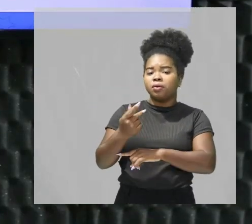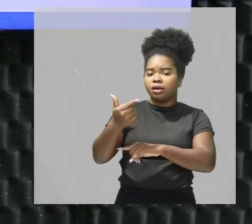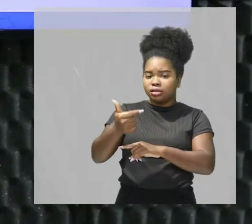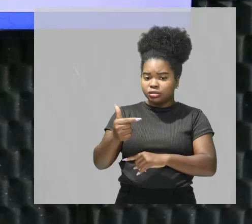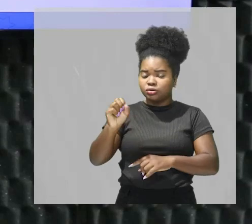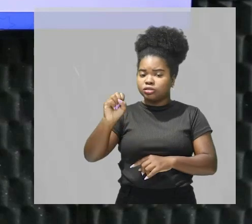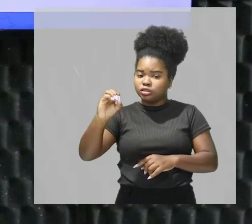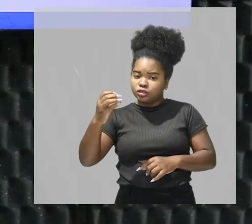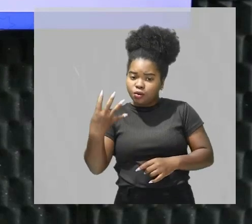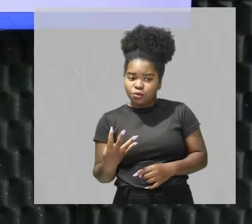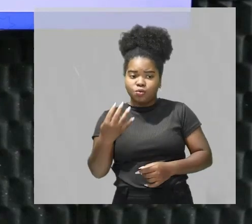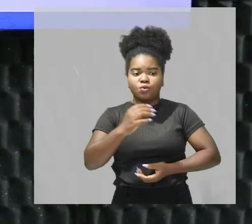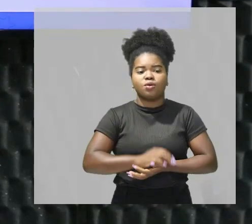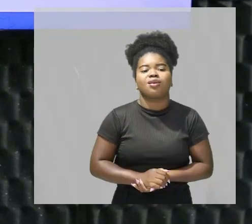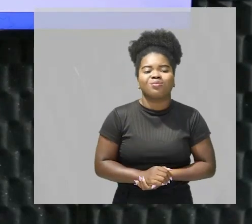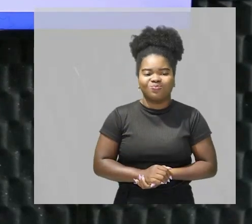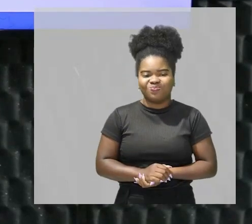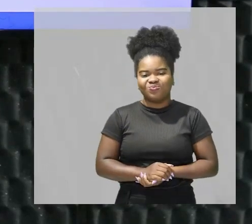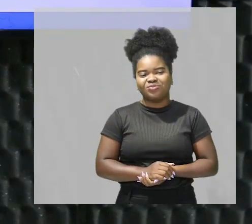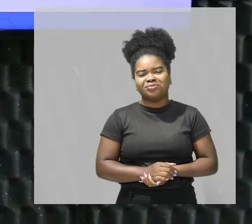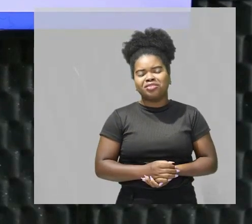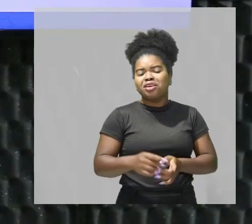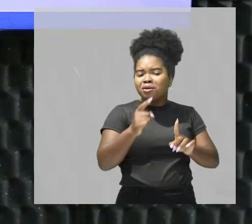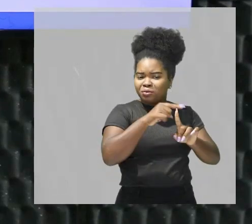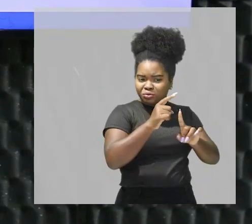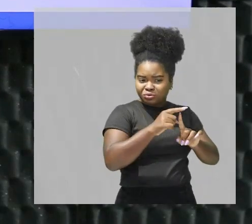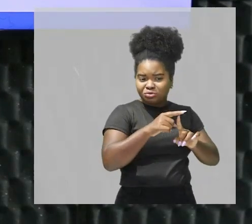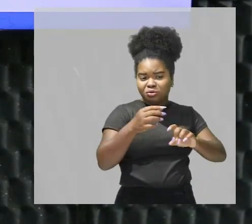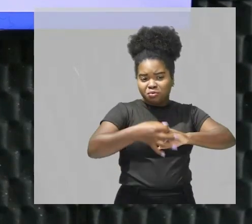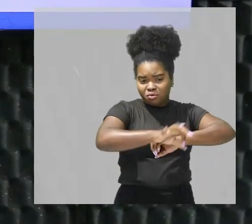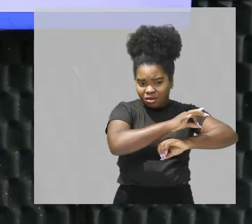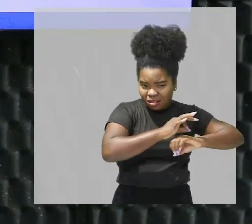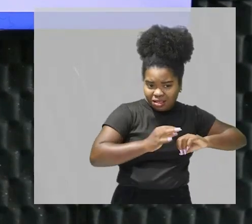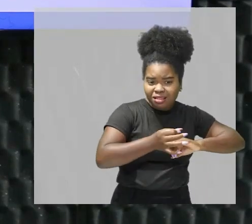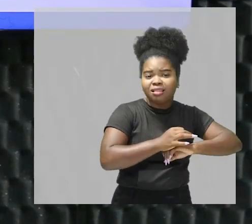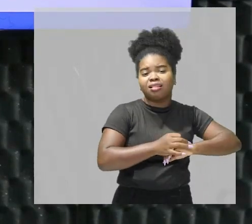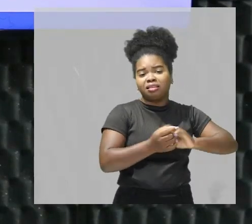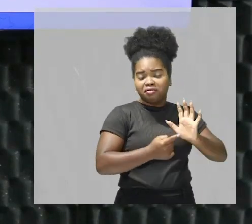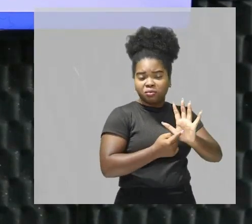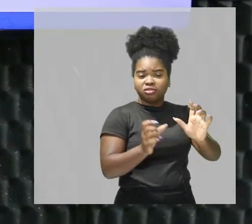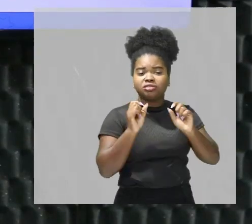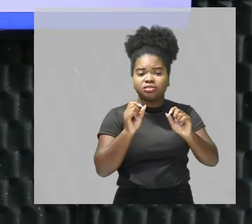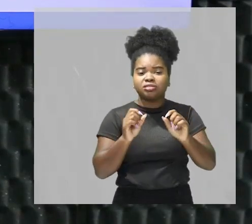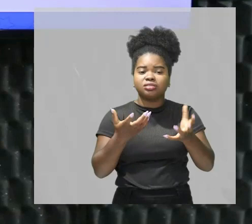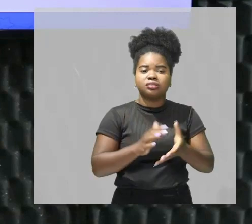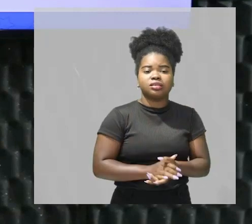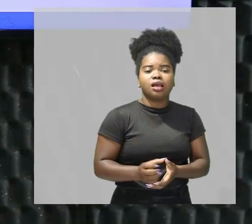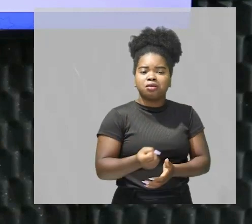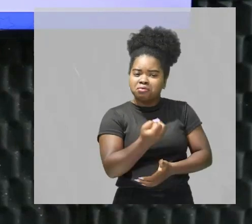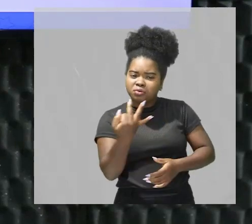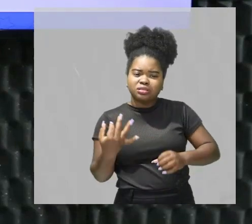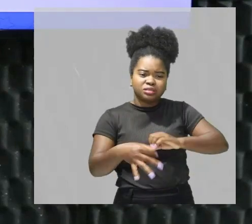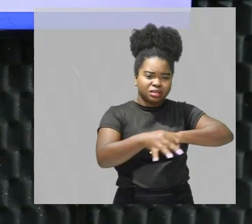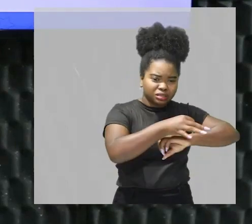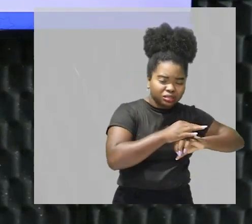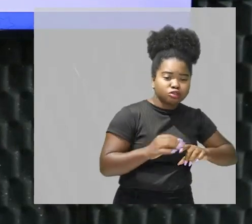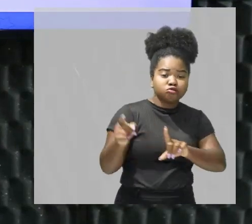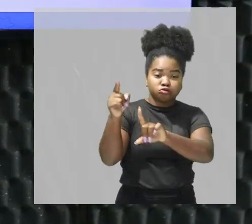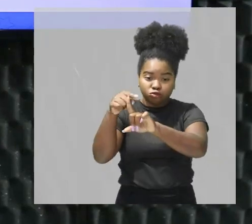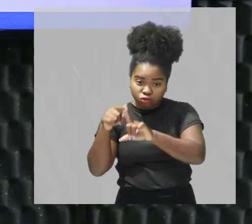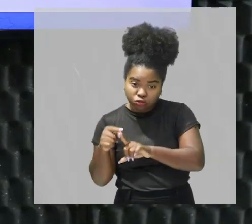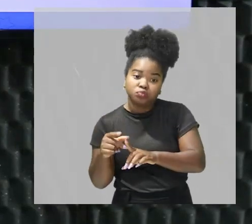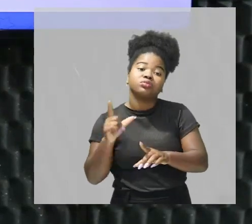H2SO4. Então a fórmula molecular vai indicar os átomos, a quantidade e os tipos de